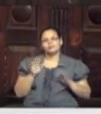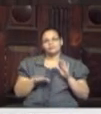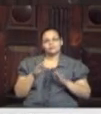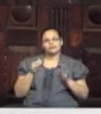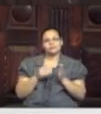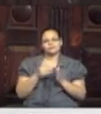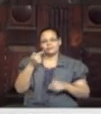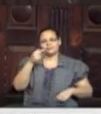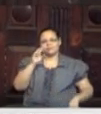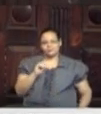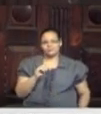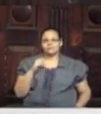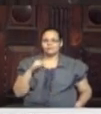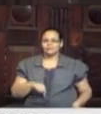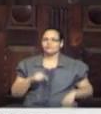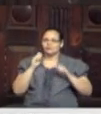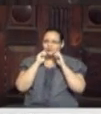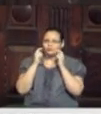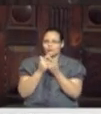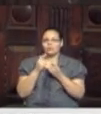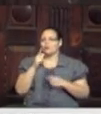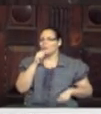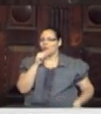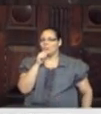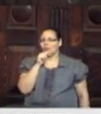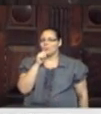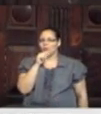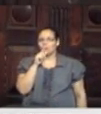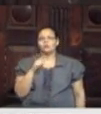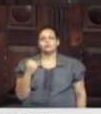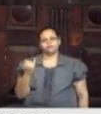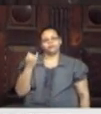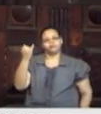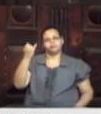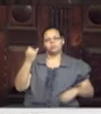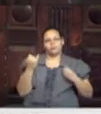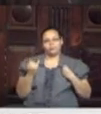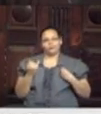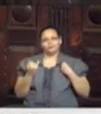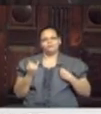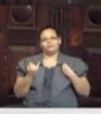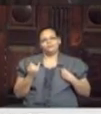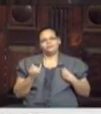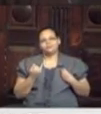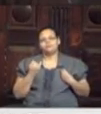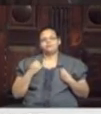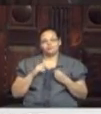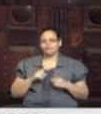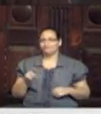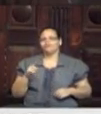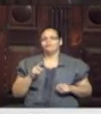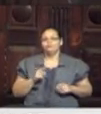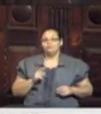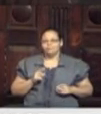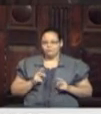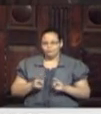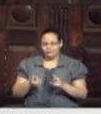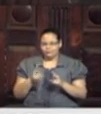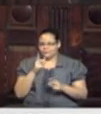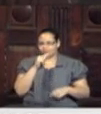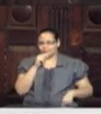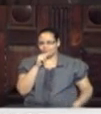desta casa de modo a impedir que a água, tão essencial à vida, seja submetida à senha do lucro, o